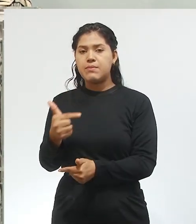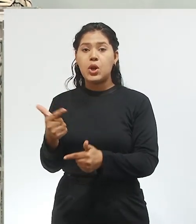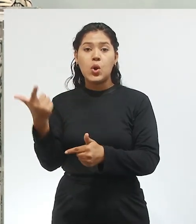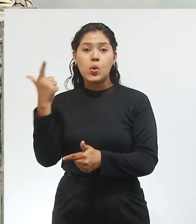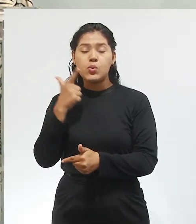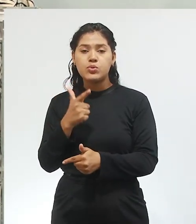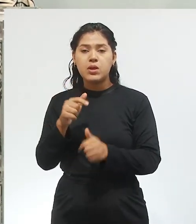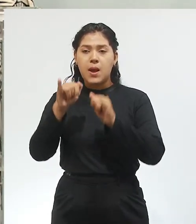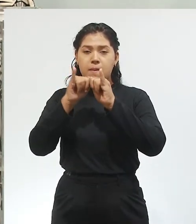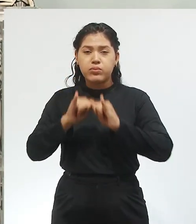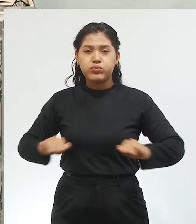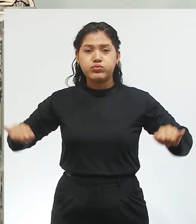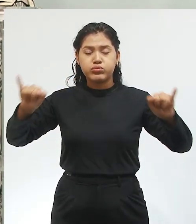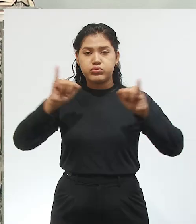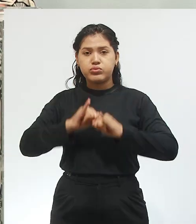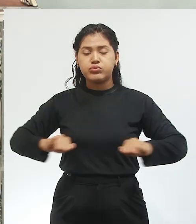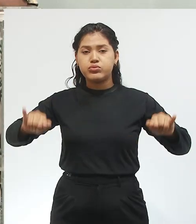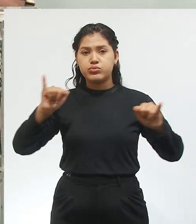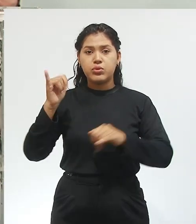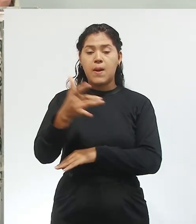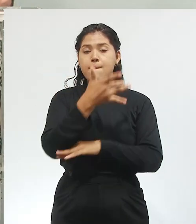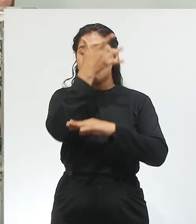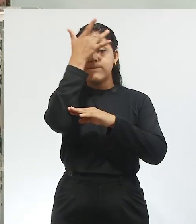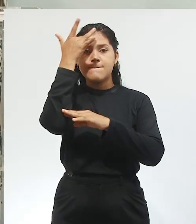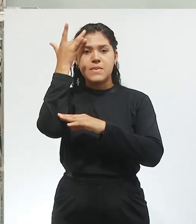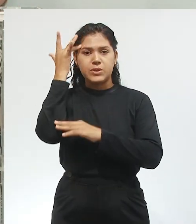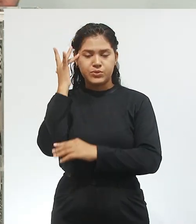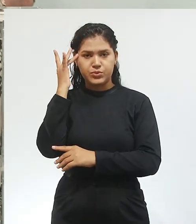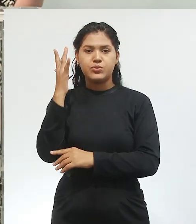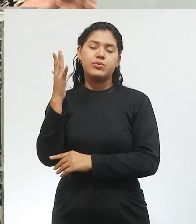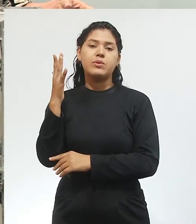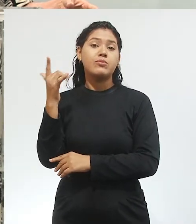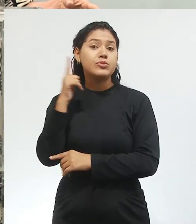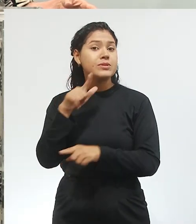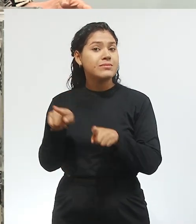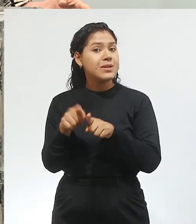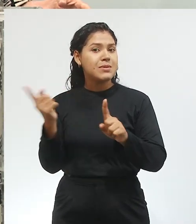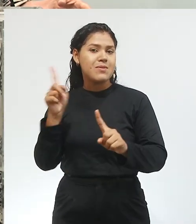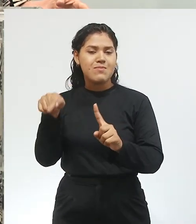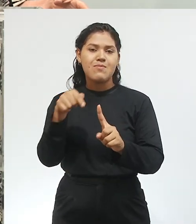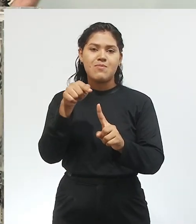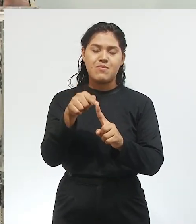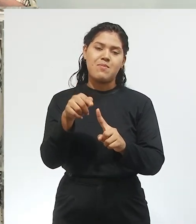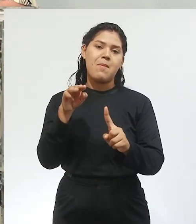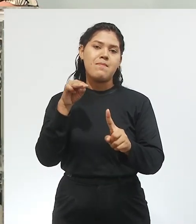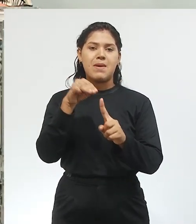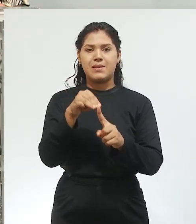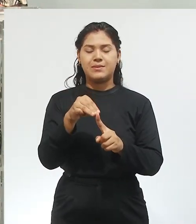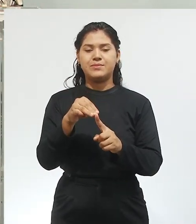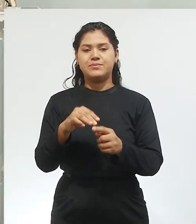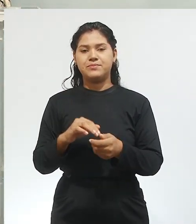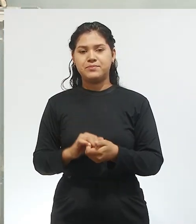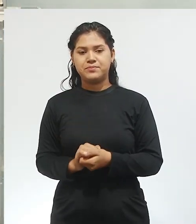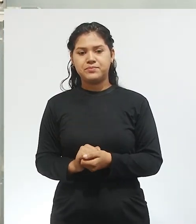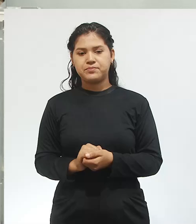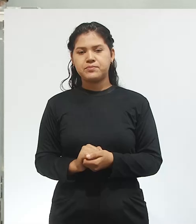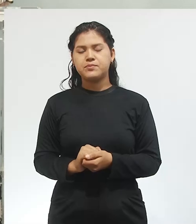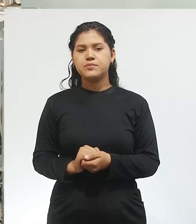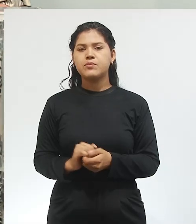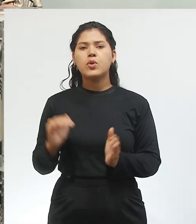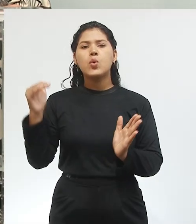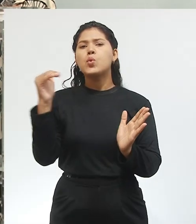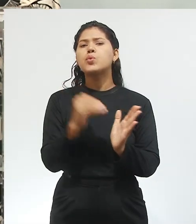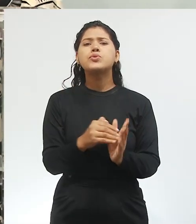oferecido atinja o maior número de pessoas possíveis e aí eu consiga atingir meus objetivos e metas, né? E o que então